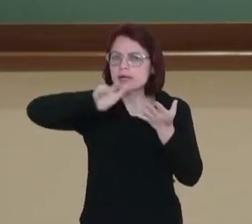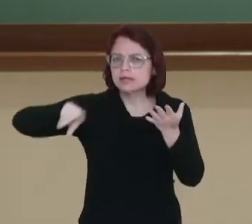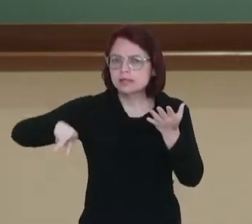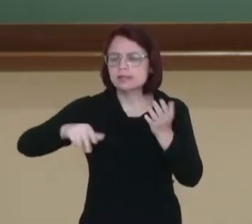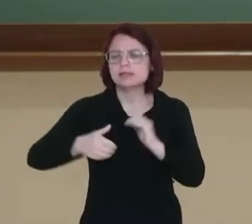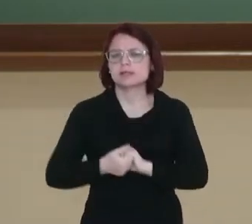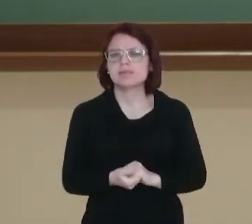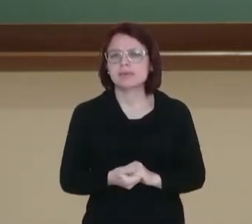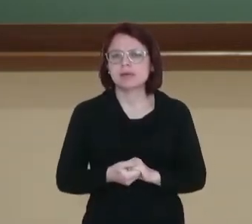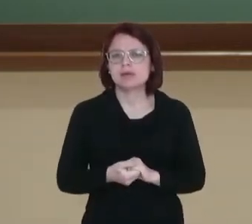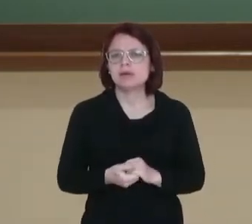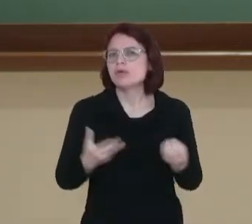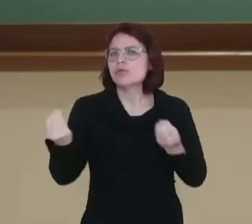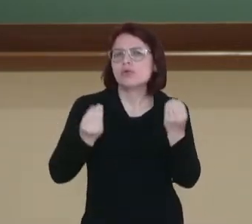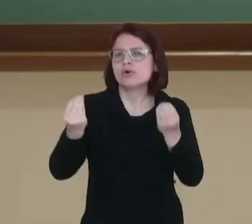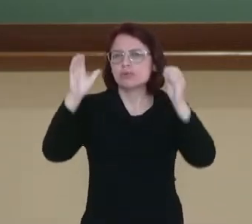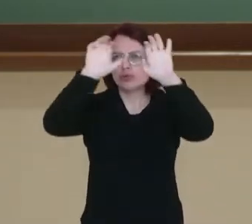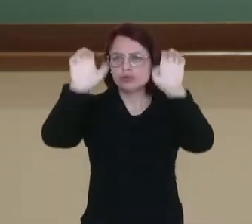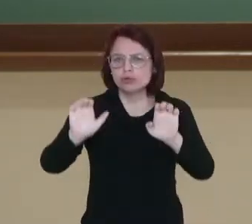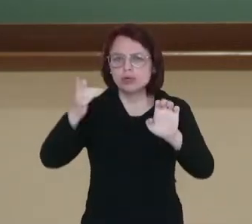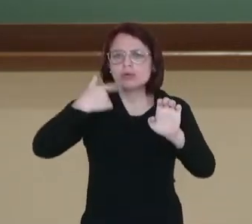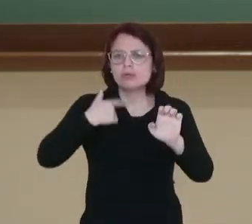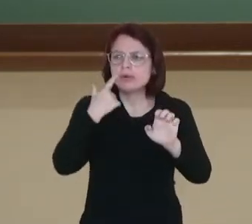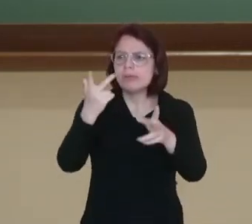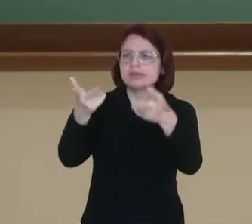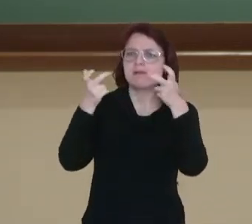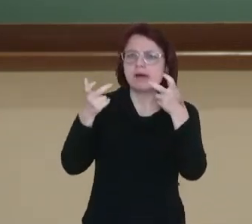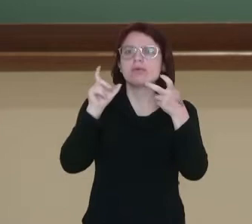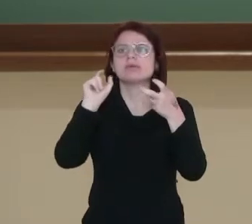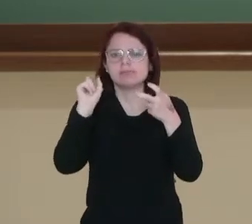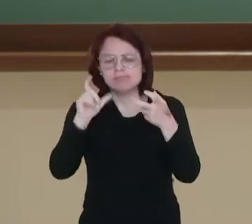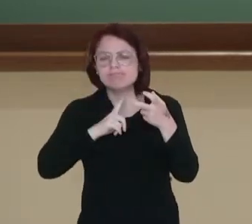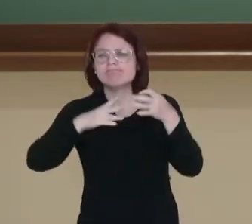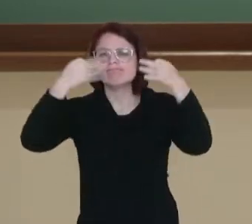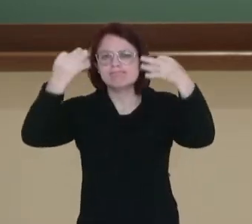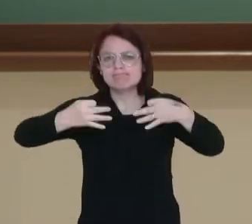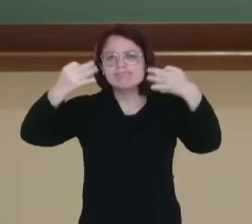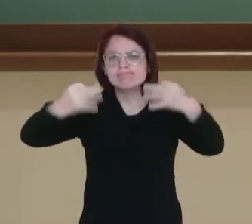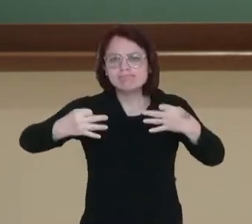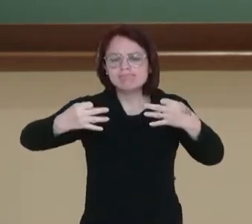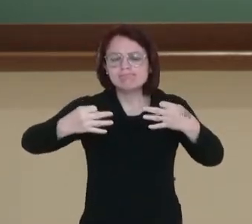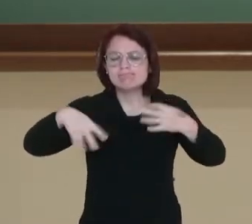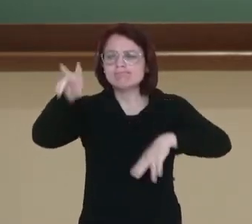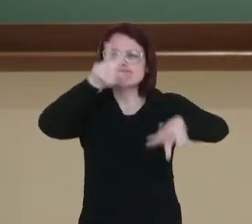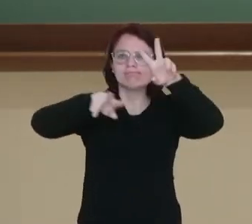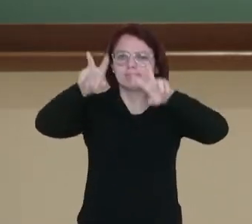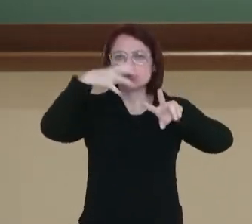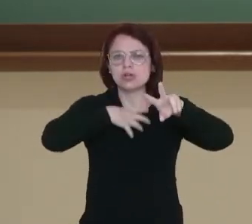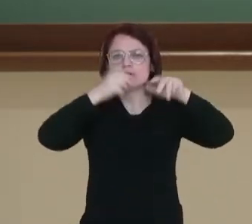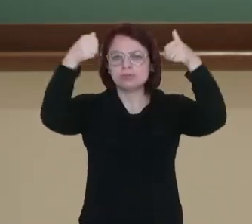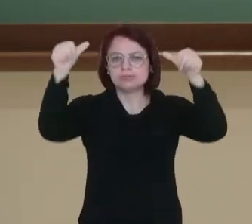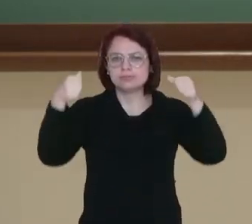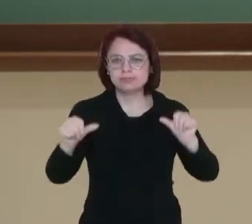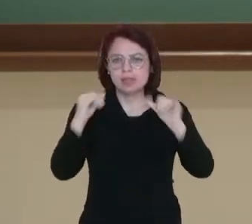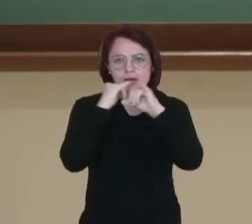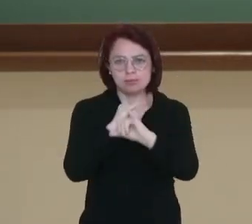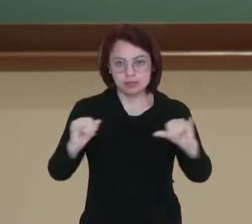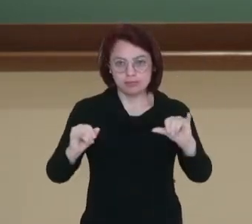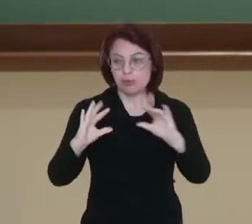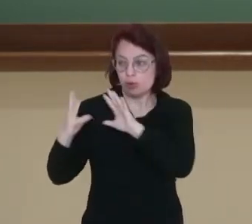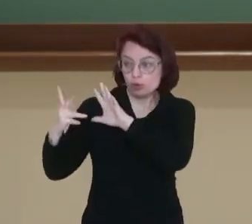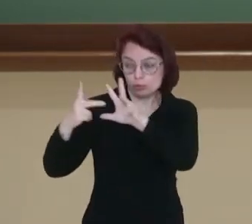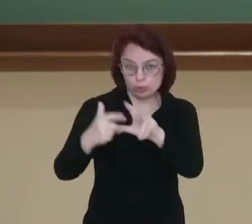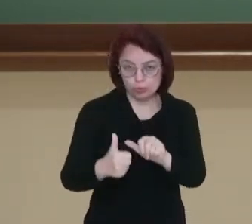Na parte estrutural, o que eu devo observar para que fique ali com uma cara de cartaz de campanha, certo? Então, tudo